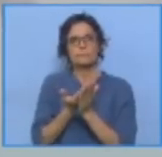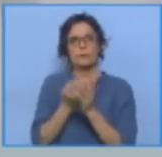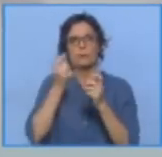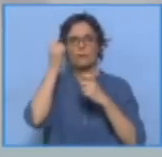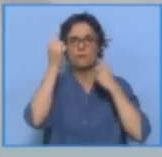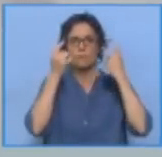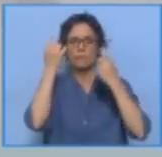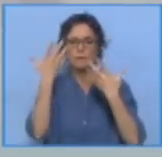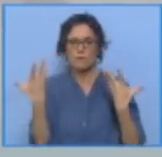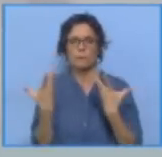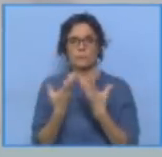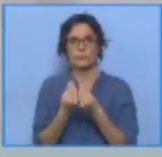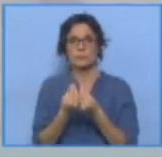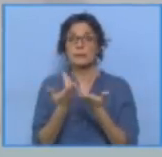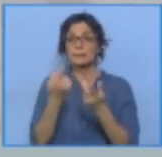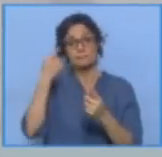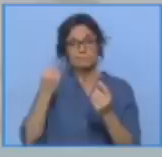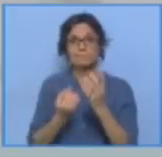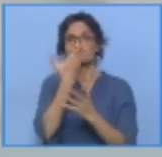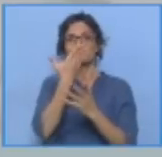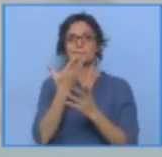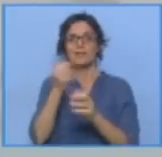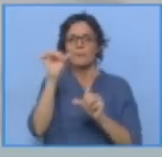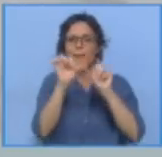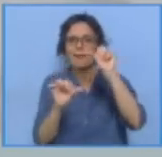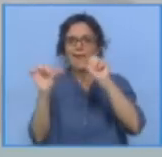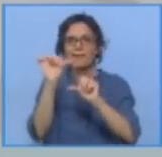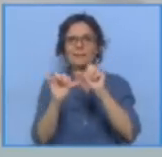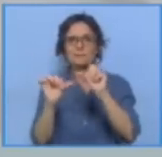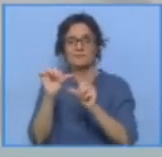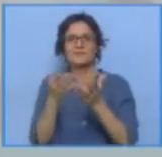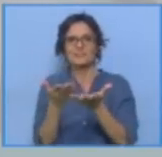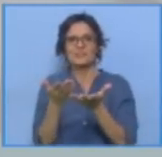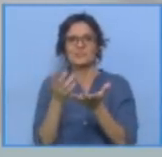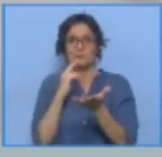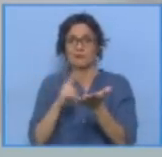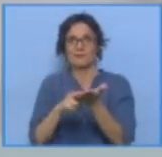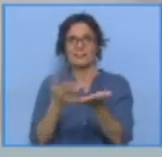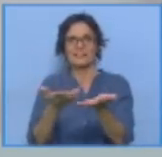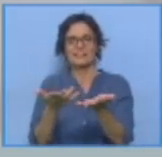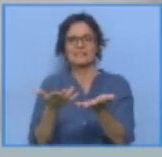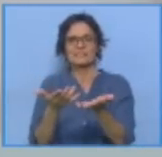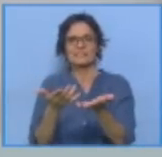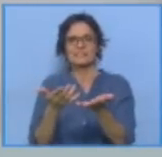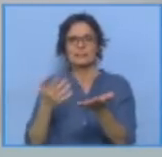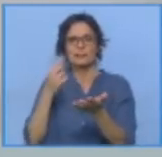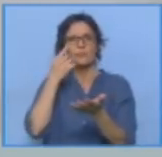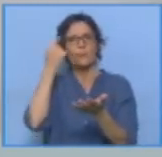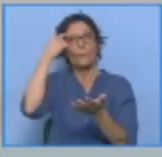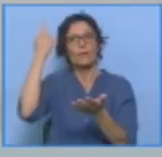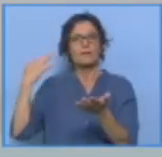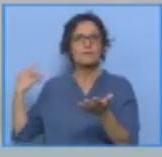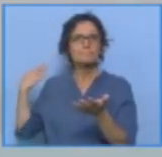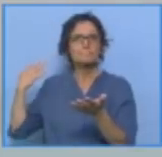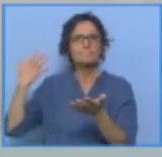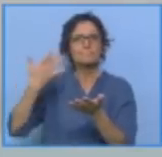E assim nasceu o Laboratório da Fé, que já andava comigo desde o ano 2000, quando o Papa João Paulo II, na vigília